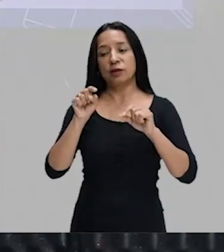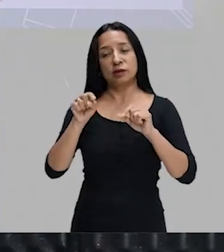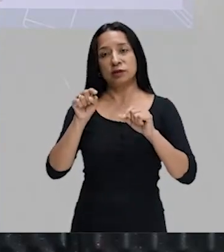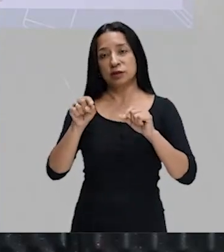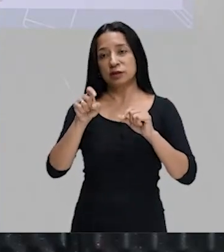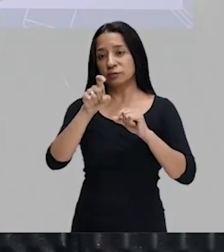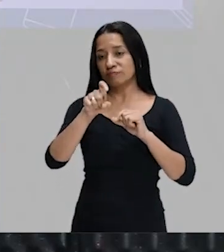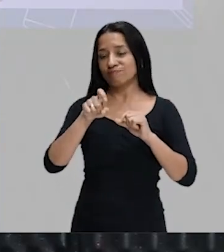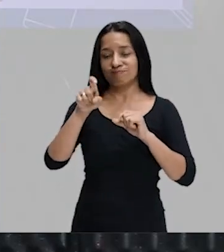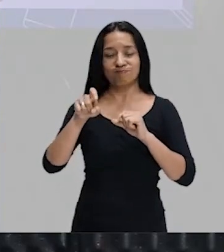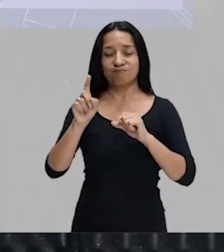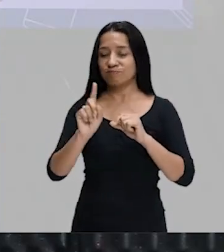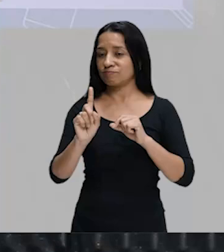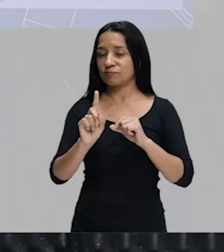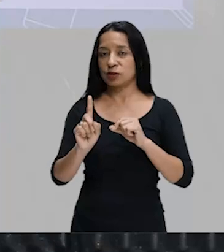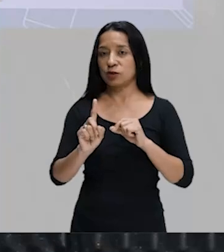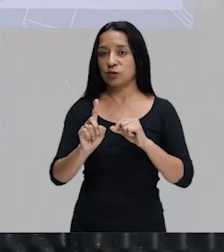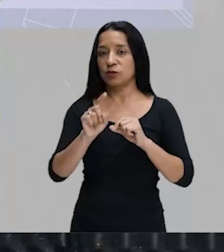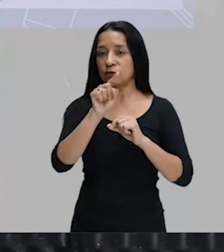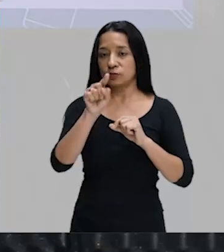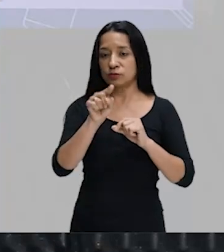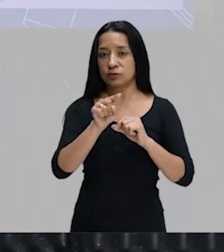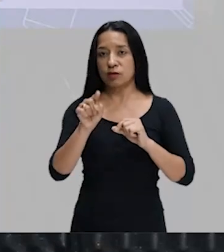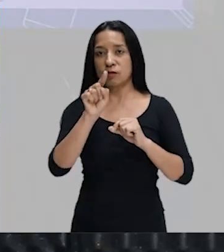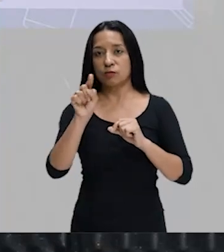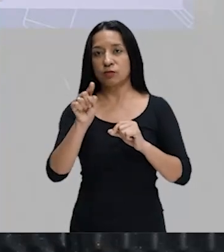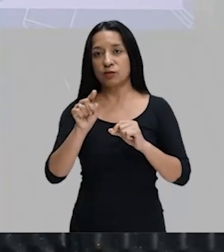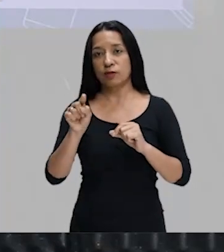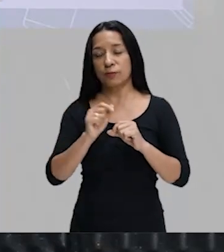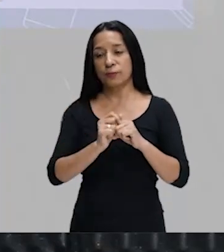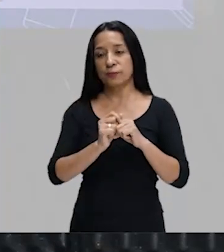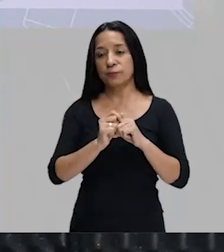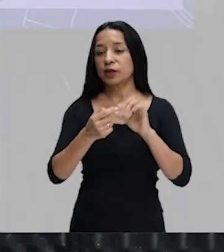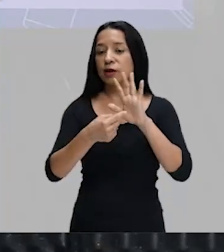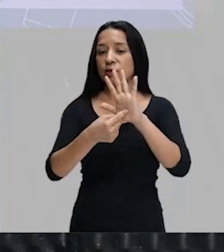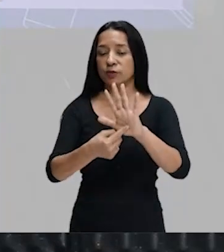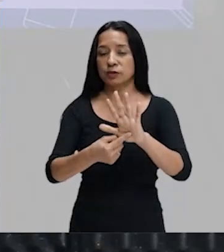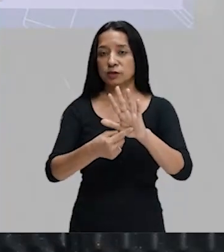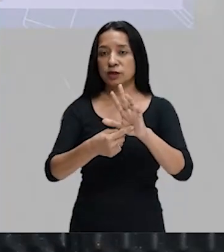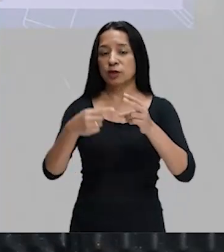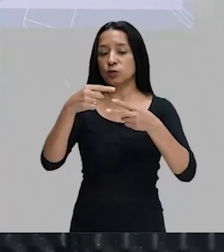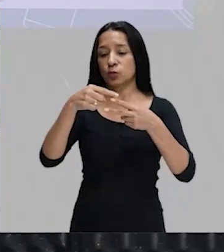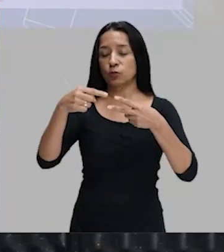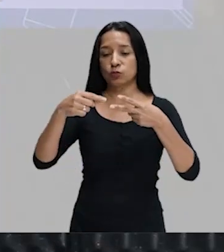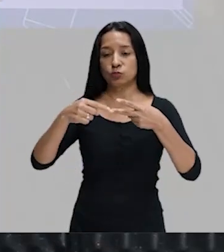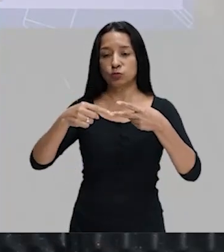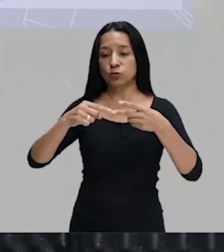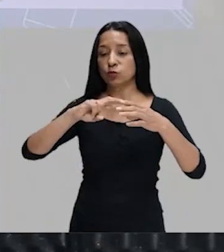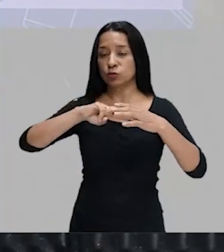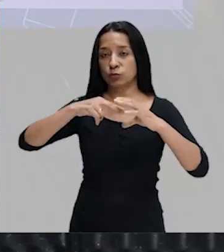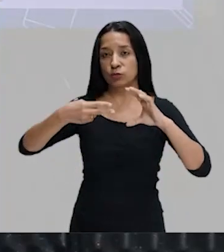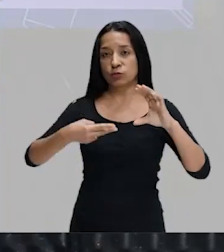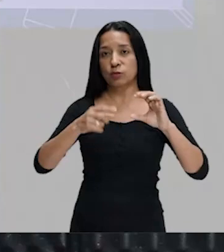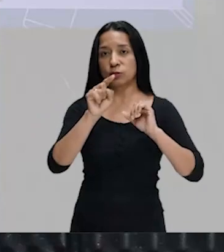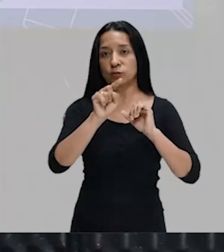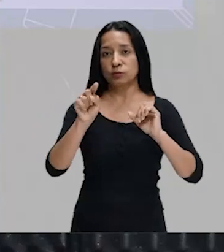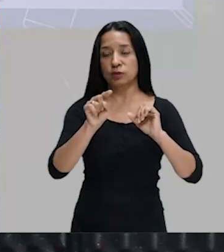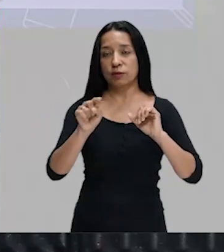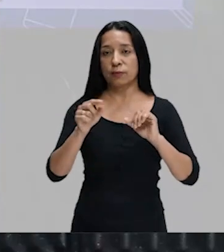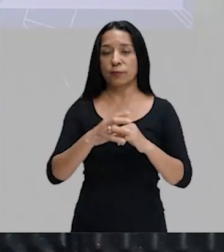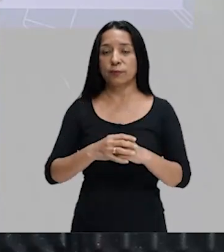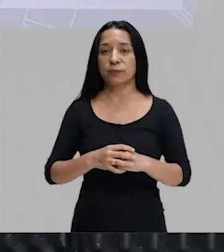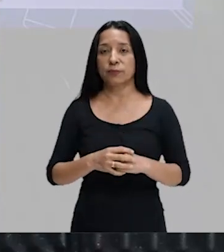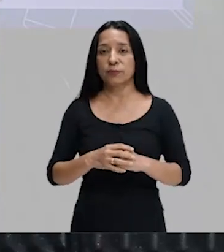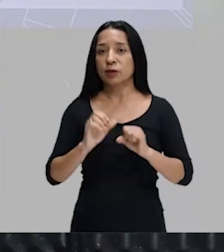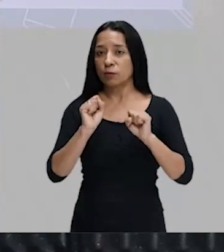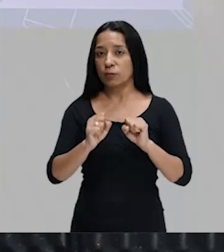diz que é XX, a gente diz que é o ZZ. Então, eles vão apresentar 2 cromossomos Z, tá? Então,